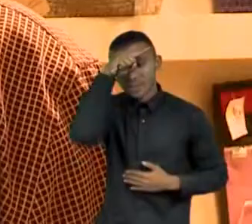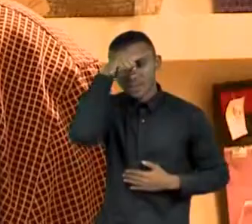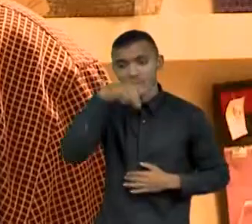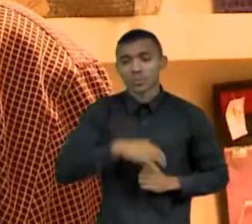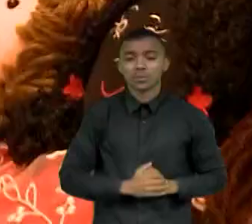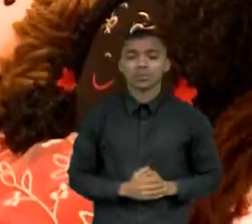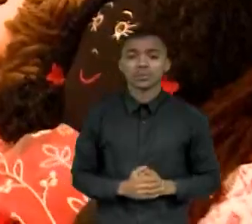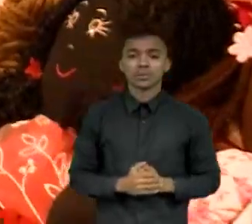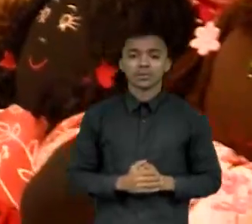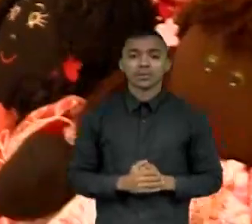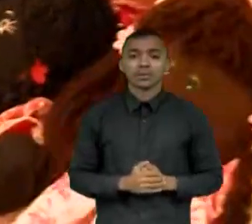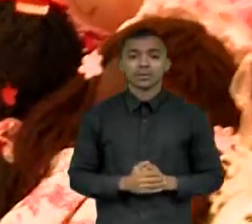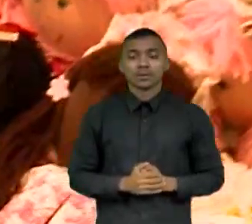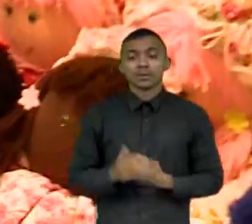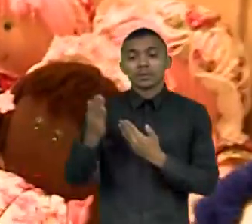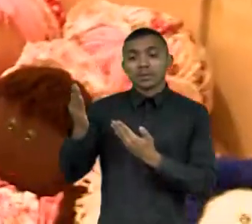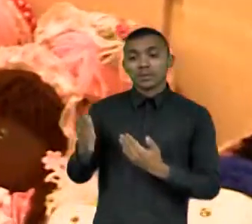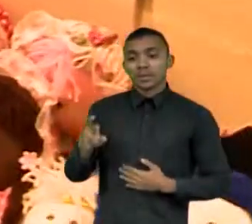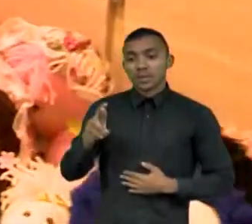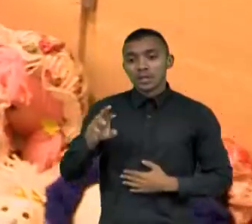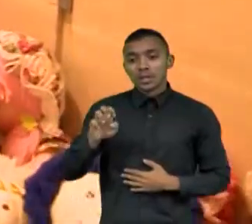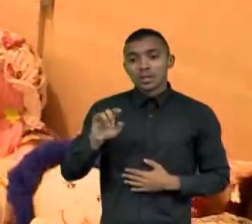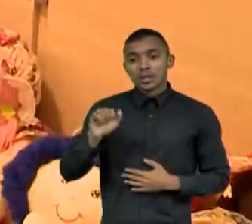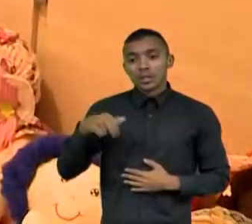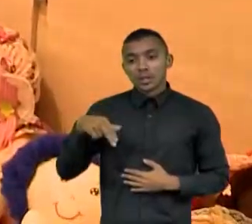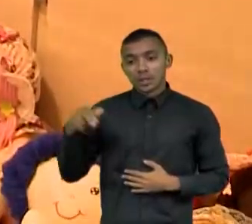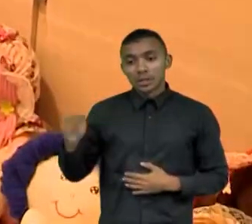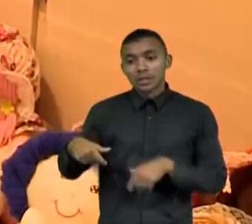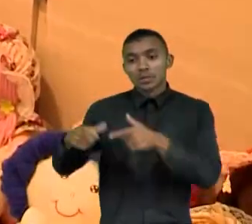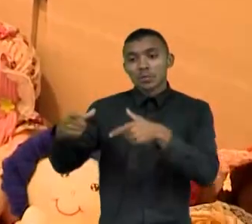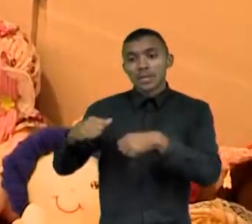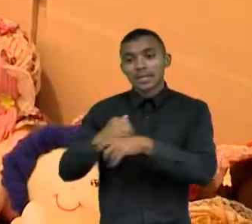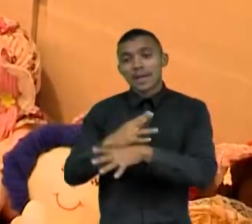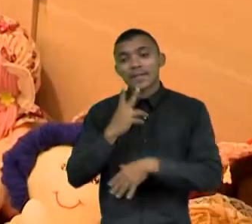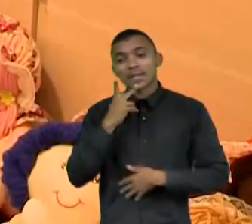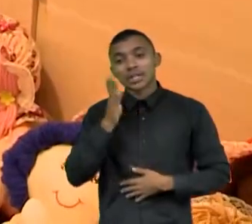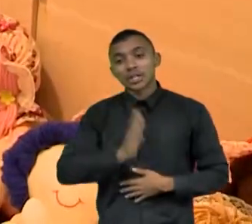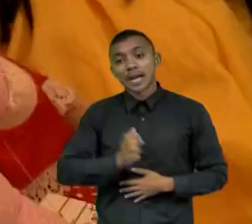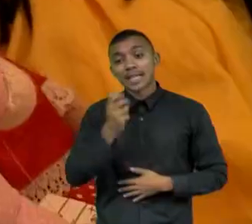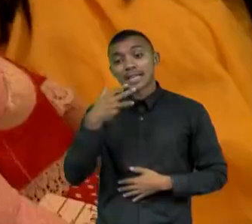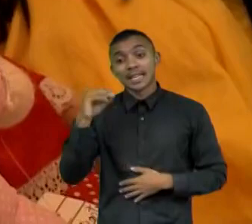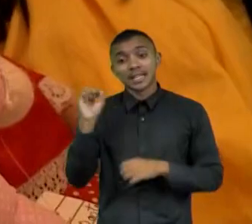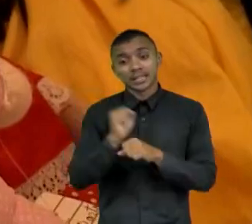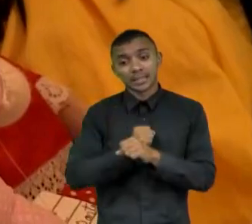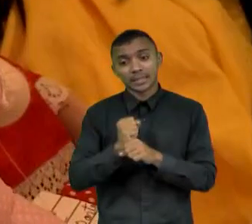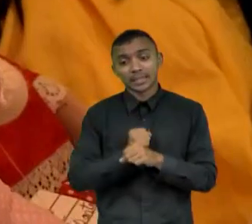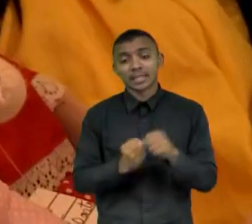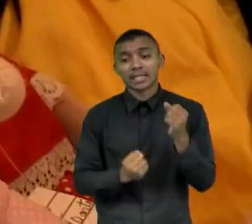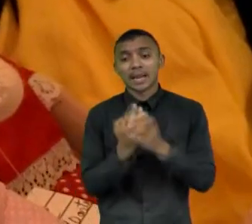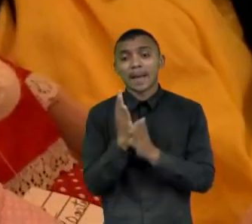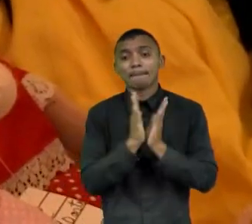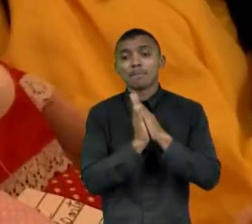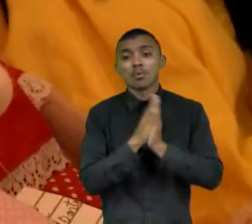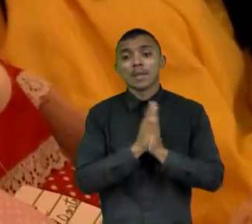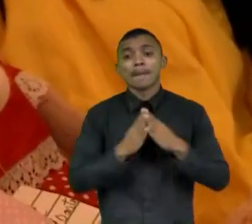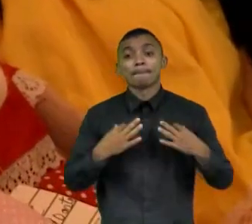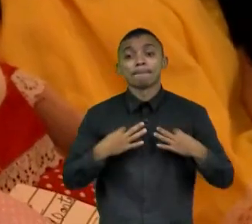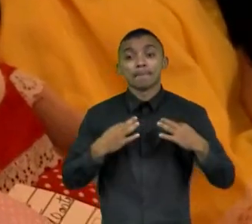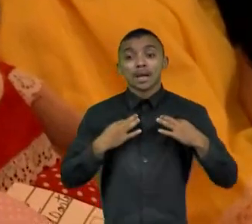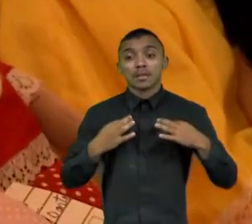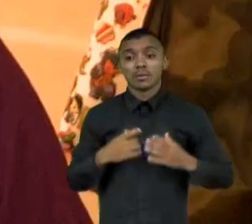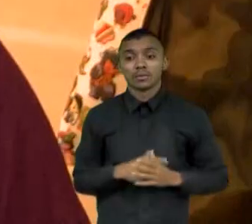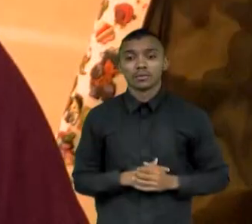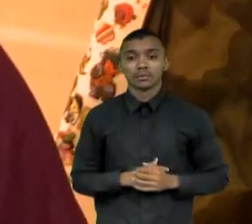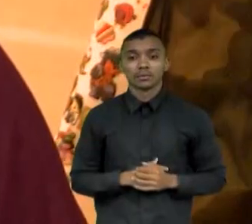período de pandemia. Rejane Araújo é do bairro Álvaro Eine. Artesã há mais de 30 anos, produz especialmente bonecas de